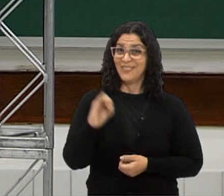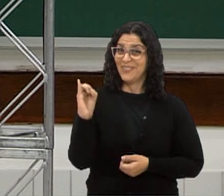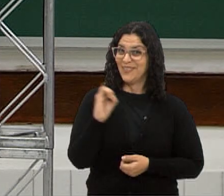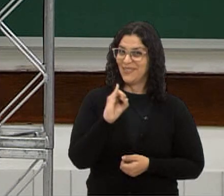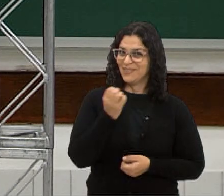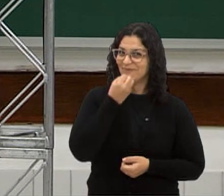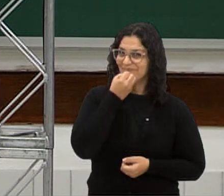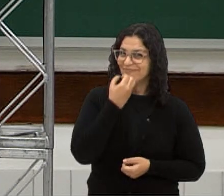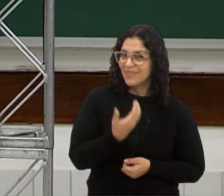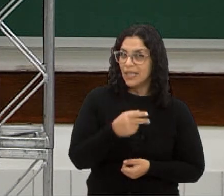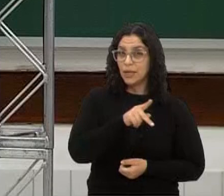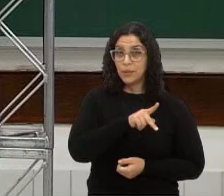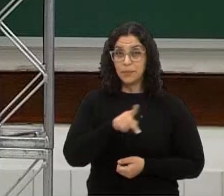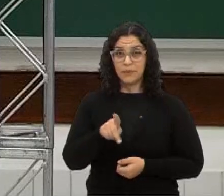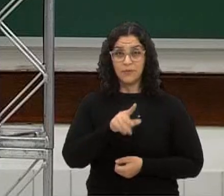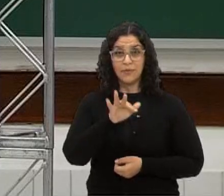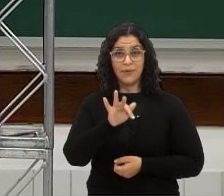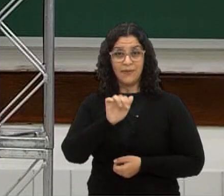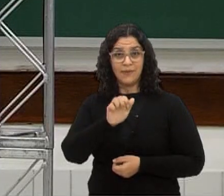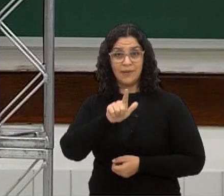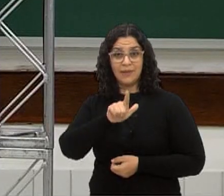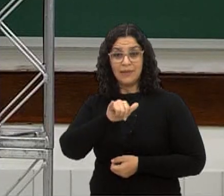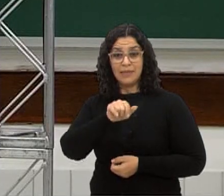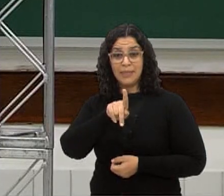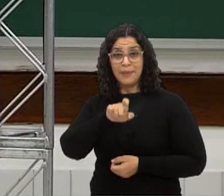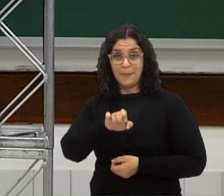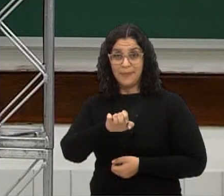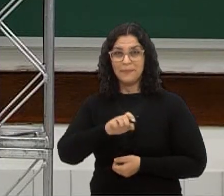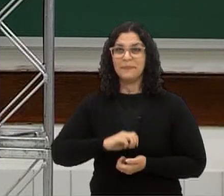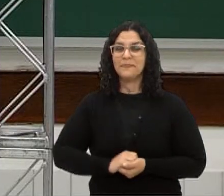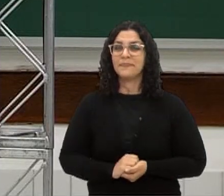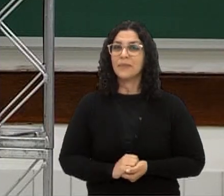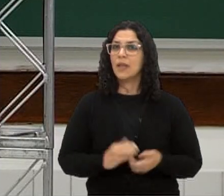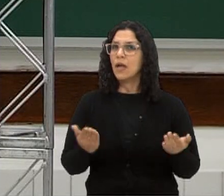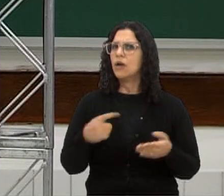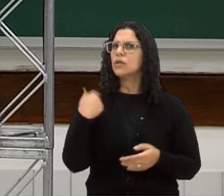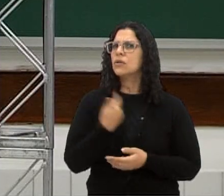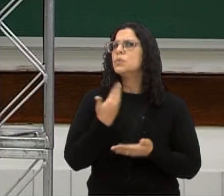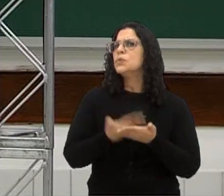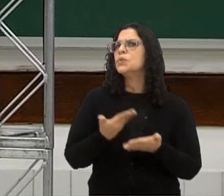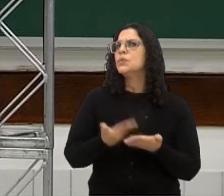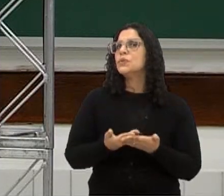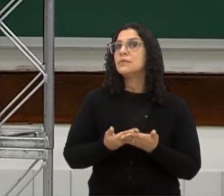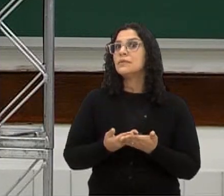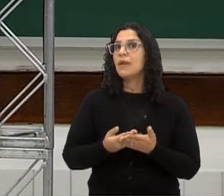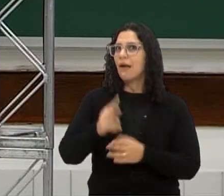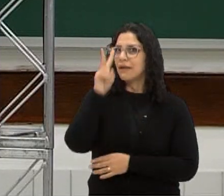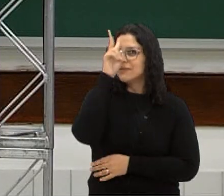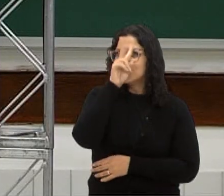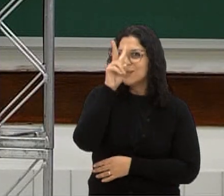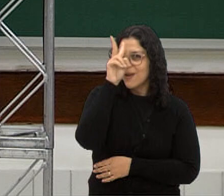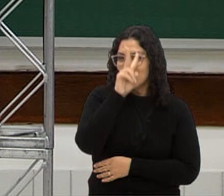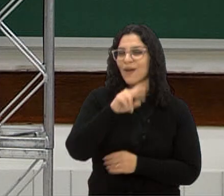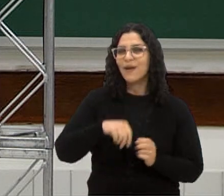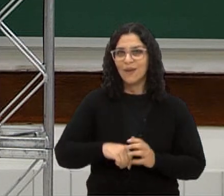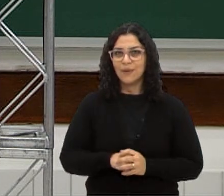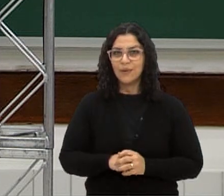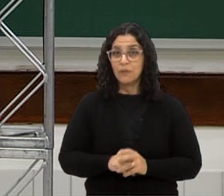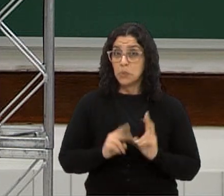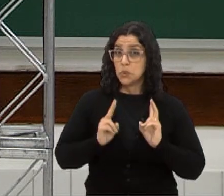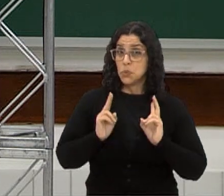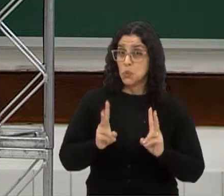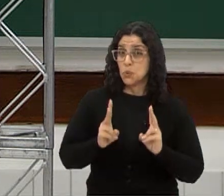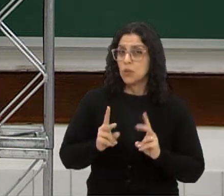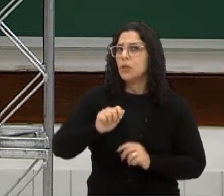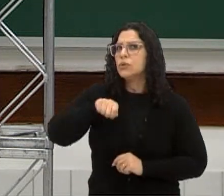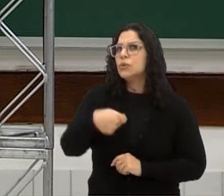Olá, tudo bem? Eu sou o professor Felipe Pego Camargos e nós vamos estudar hoje a aula de História. Vamos continuar